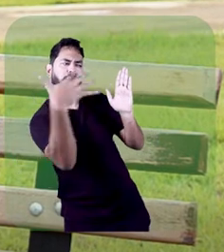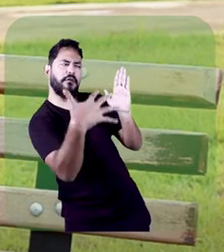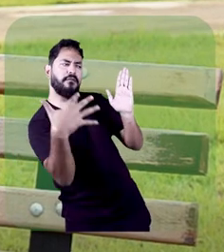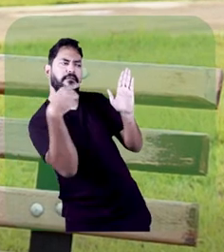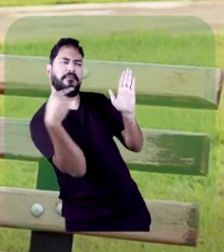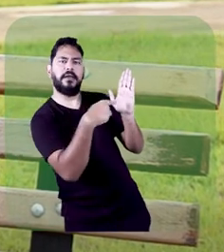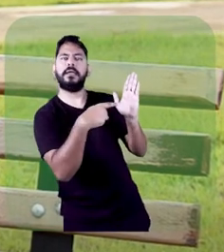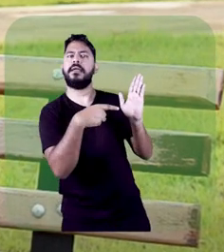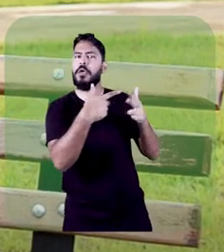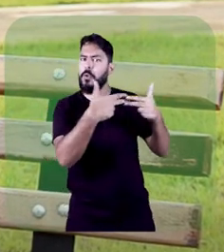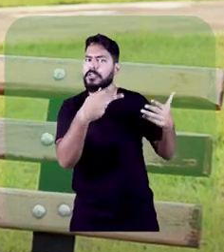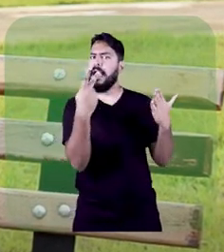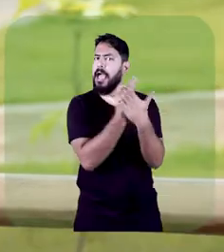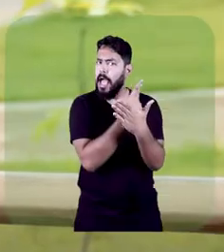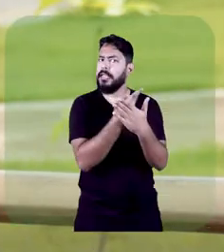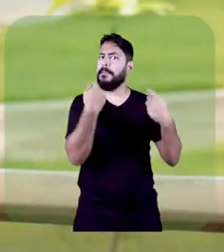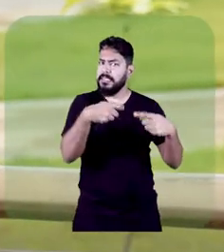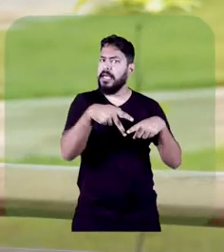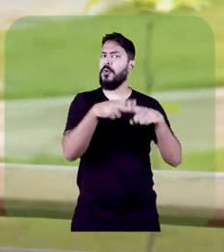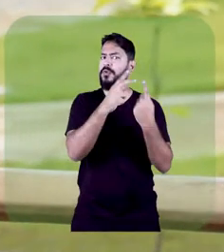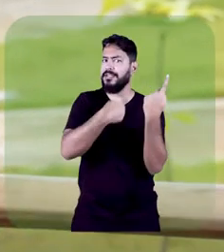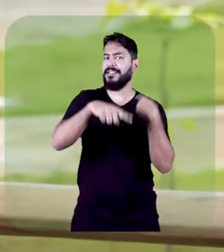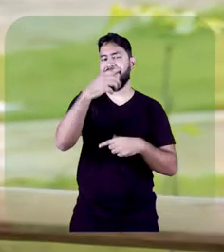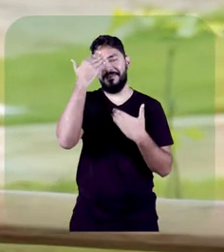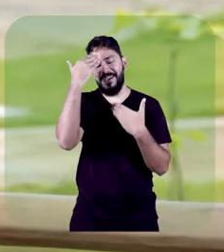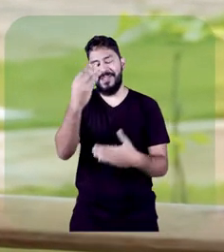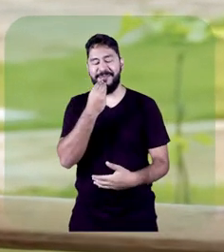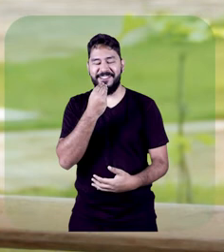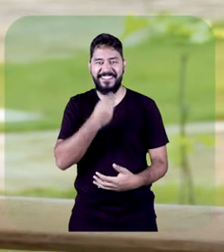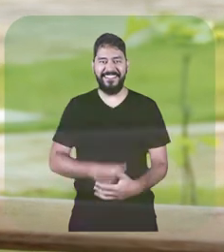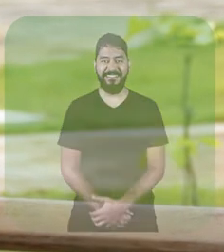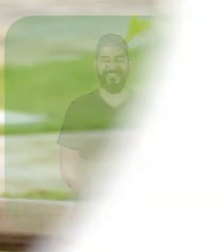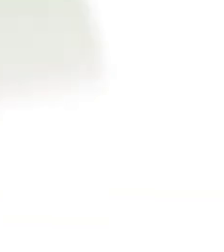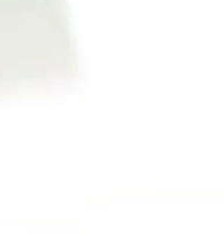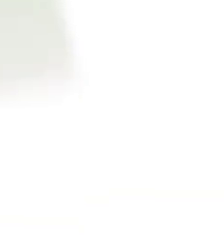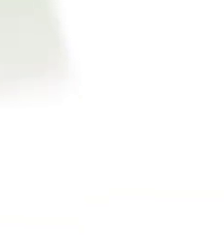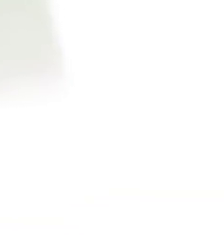que está errado, o que precisa ser consertado. Então, muito obrigada por essa oportunidade.